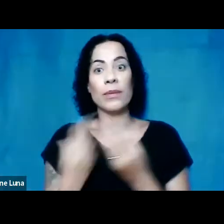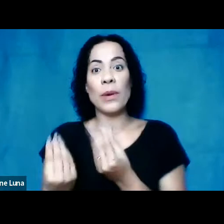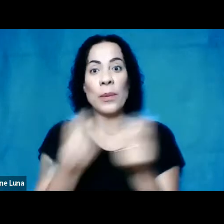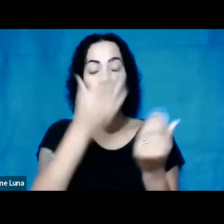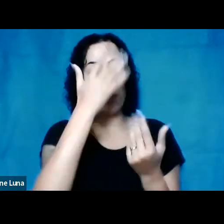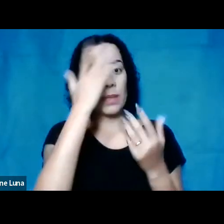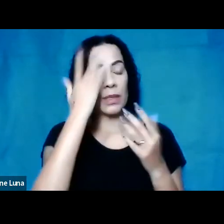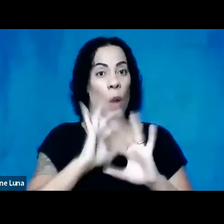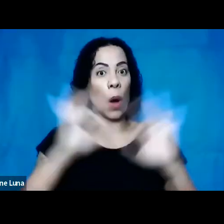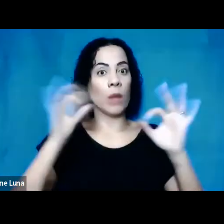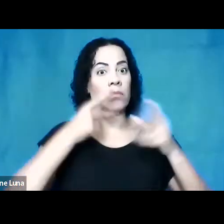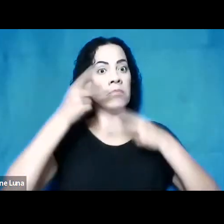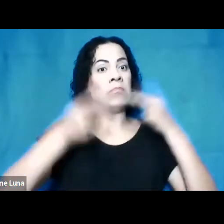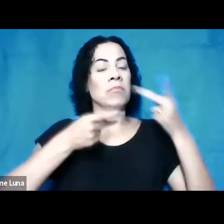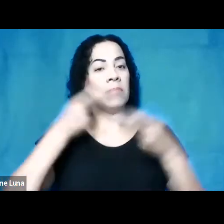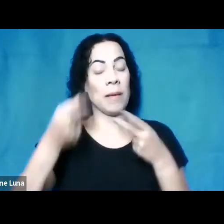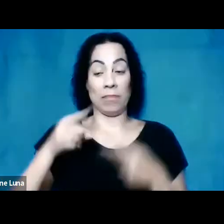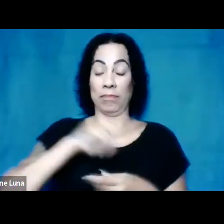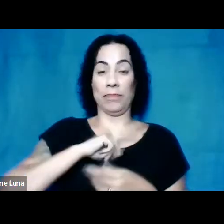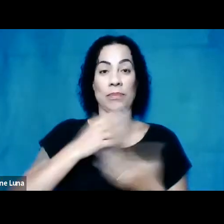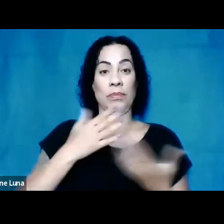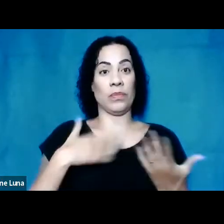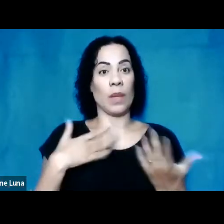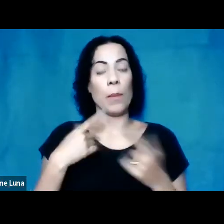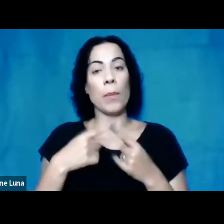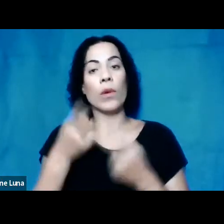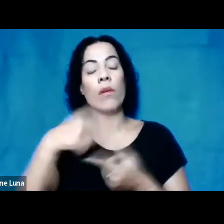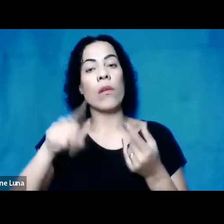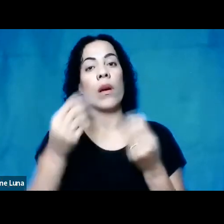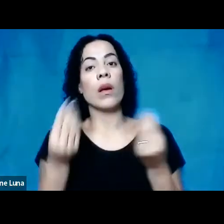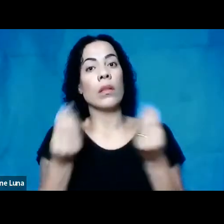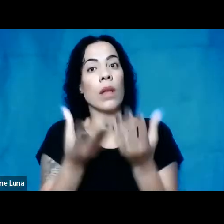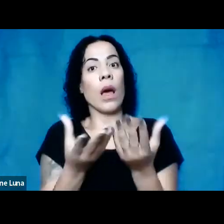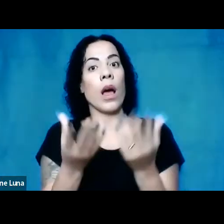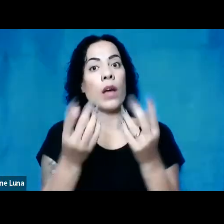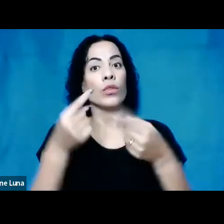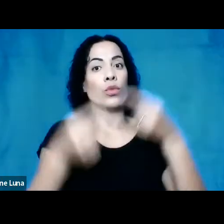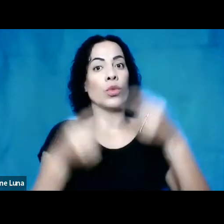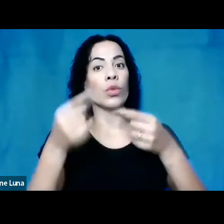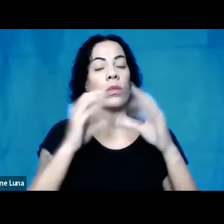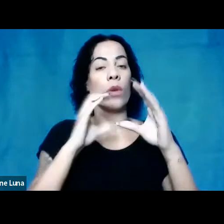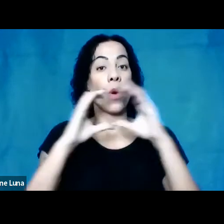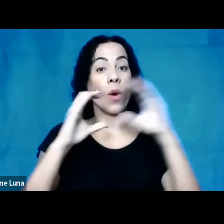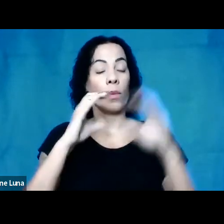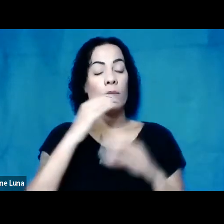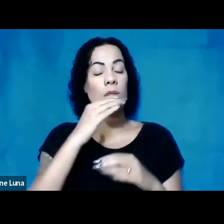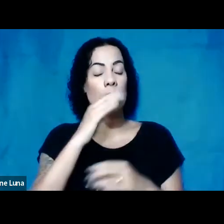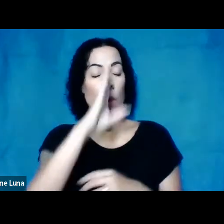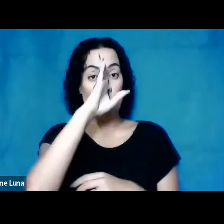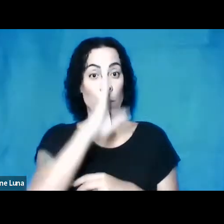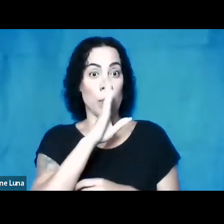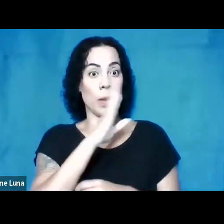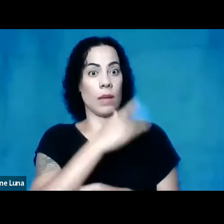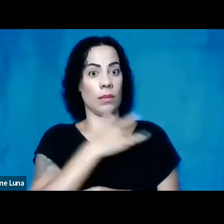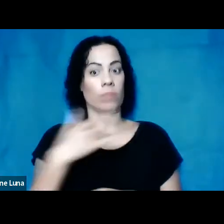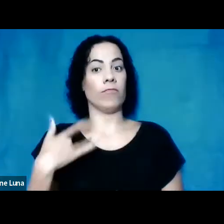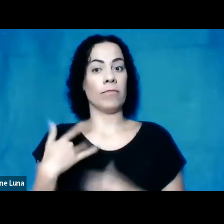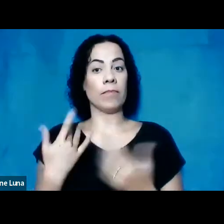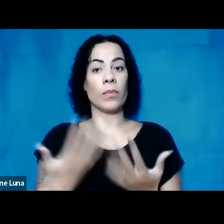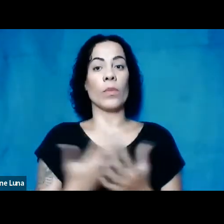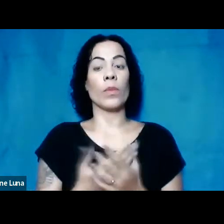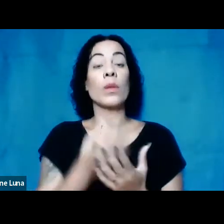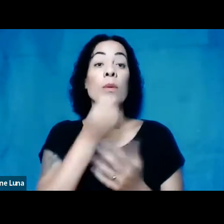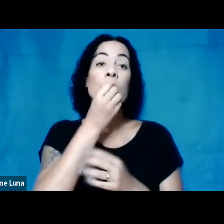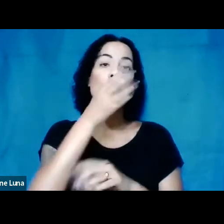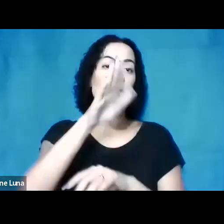e potente trazendo essa discussão sobre comunicação pública em saúde, né? Bom, boa